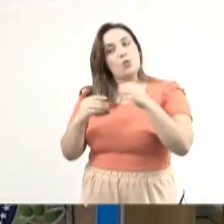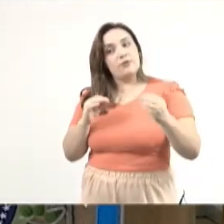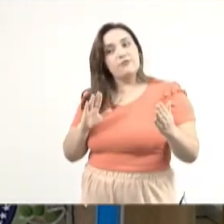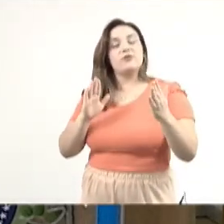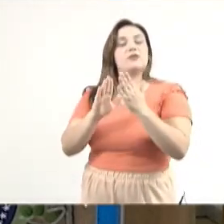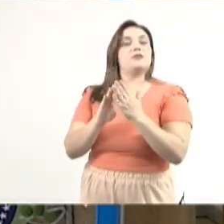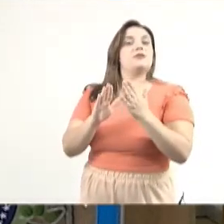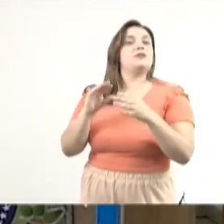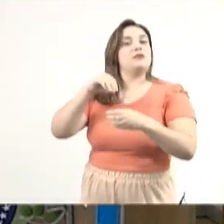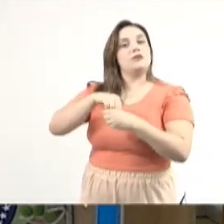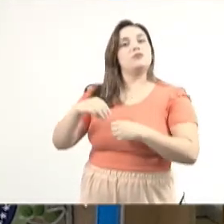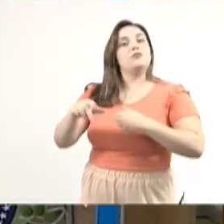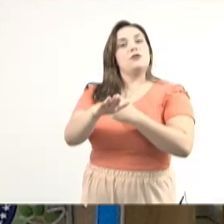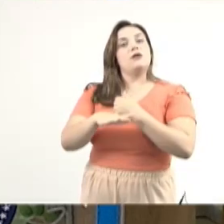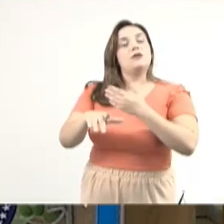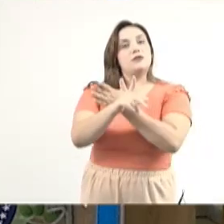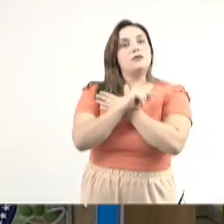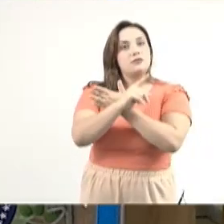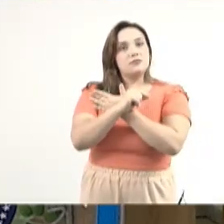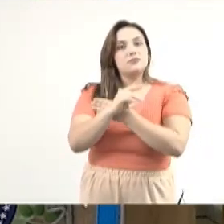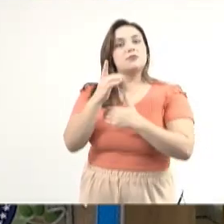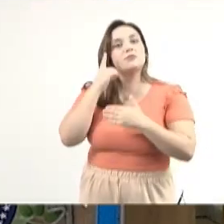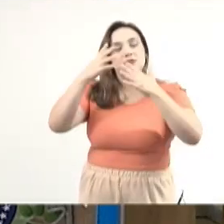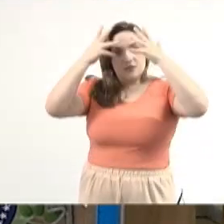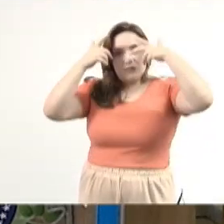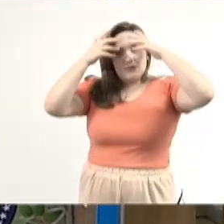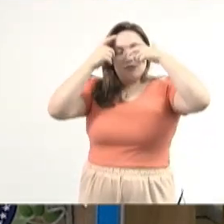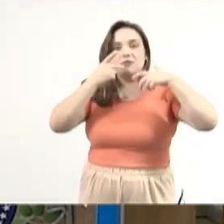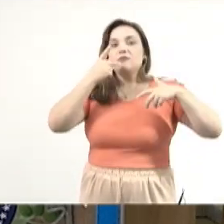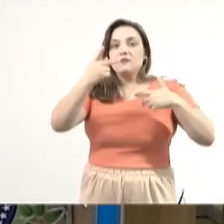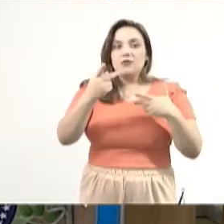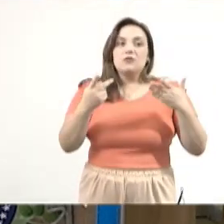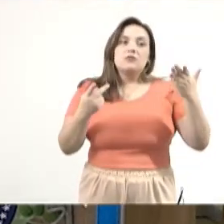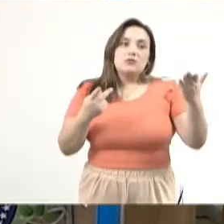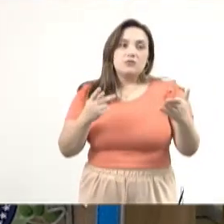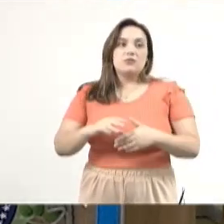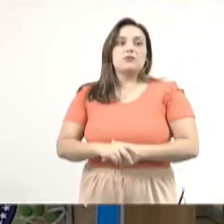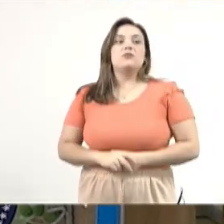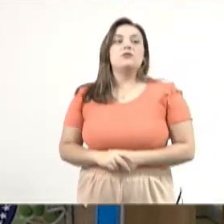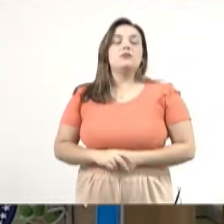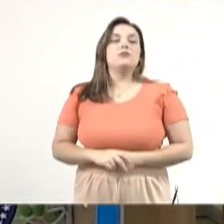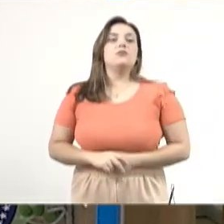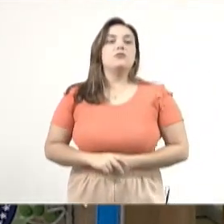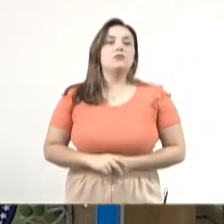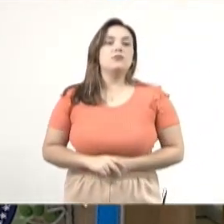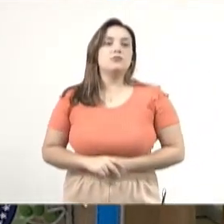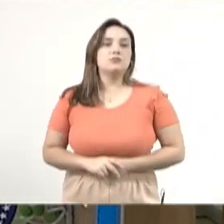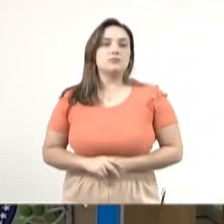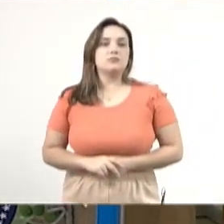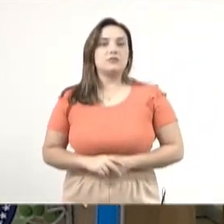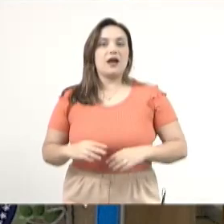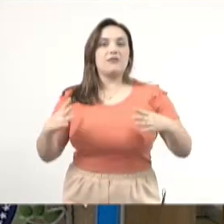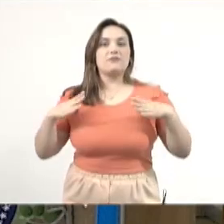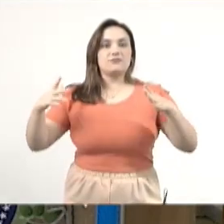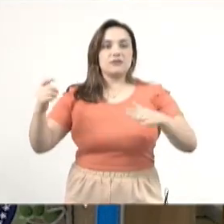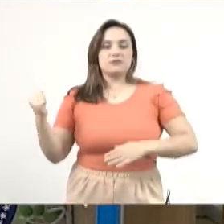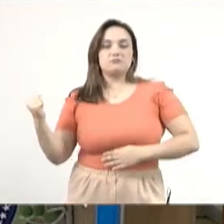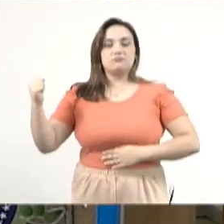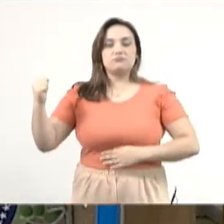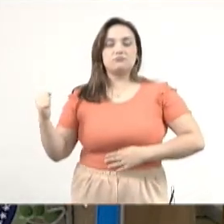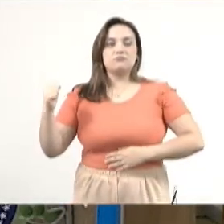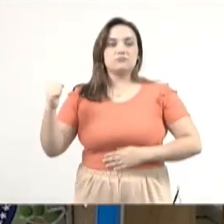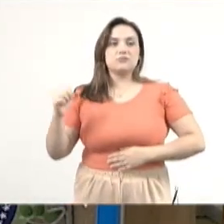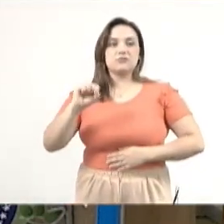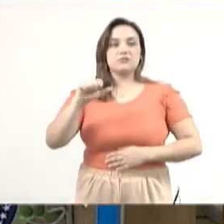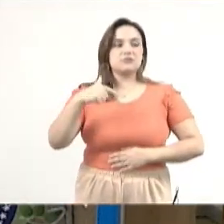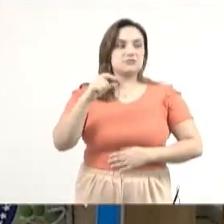aos incêndios lá no Pantanal. O deputado Paulo Duarte fez referência durante a fala dele, que a gente acaba de assistir, a festa de São João lá em Corumbá. A